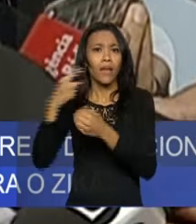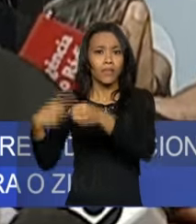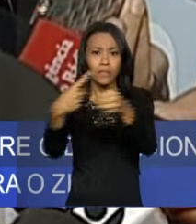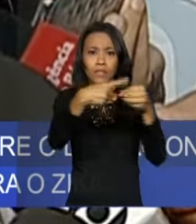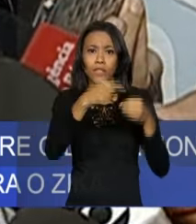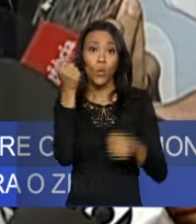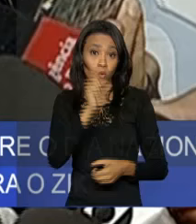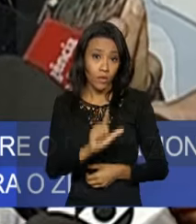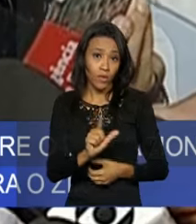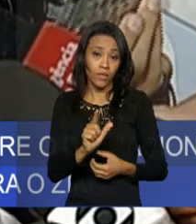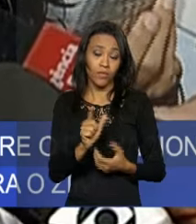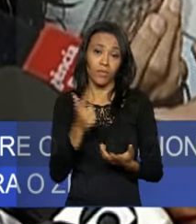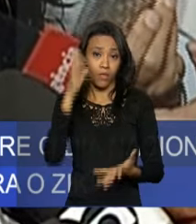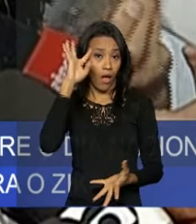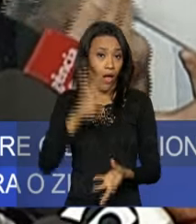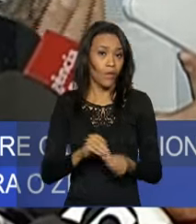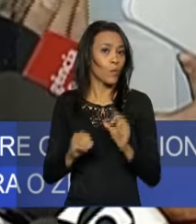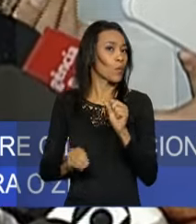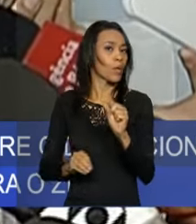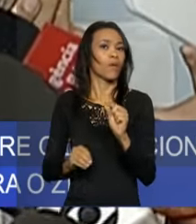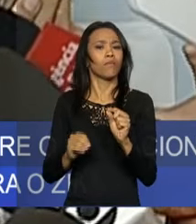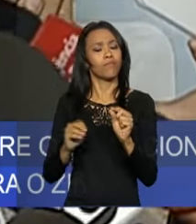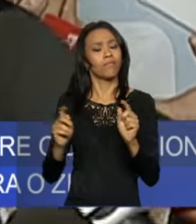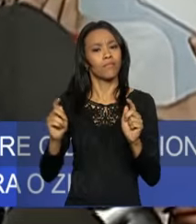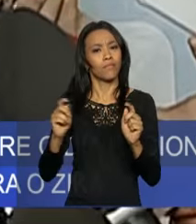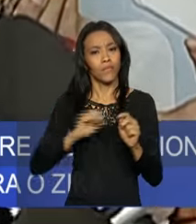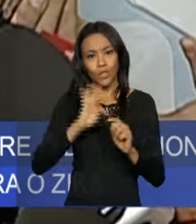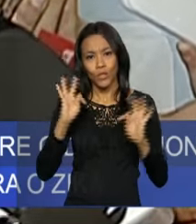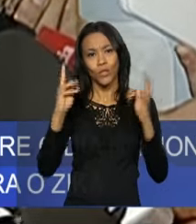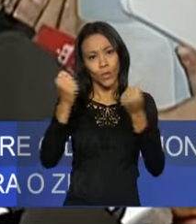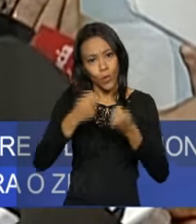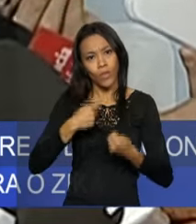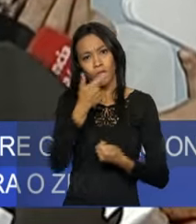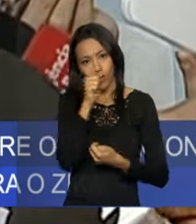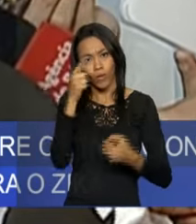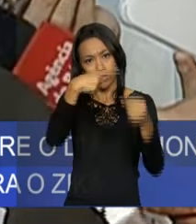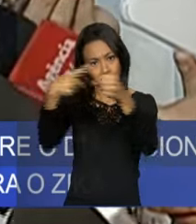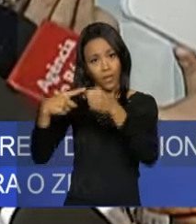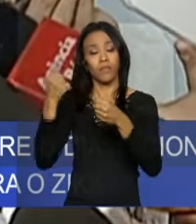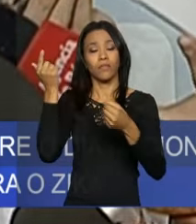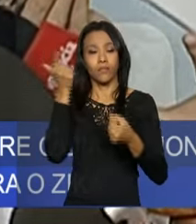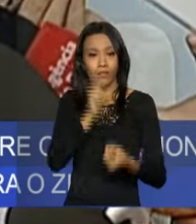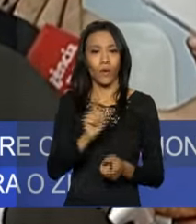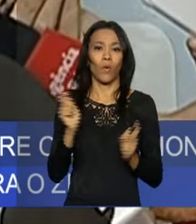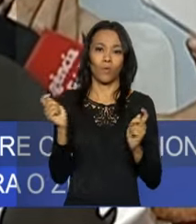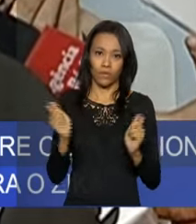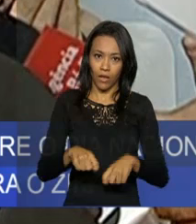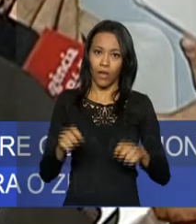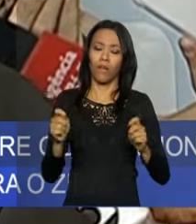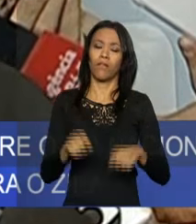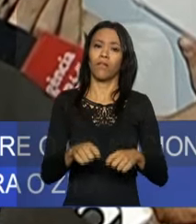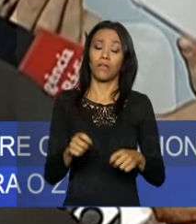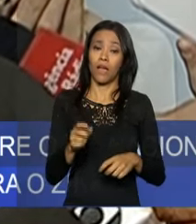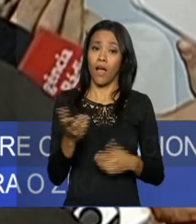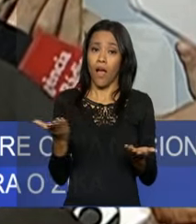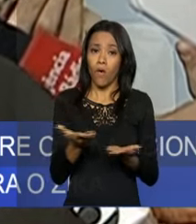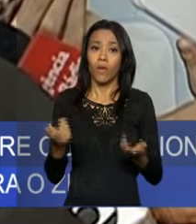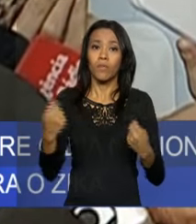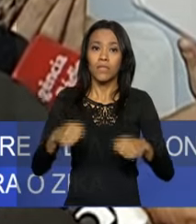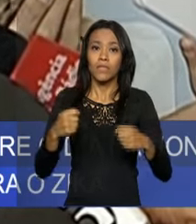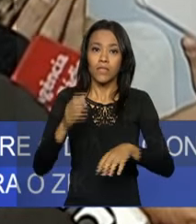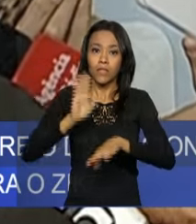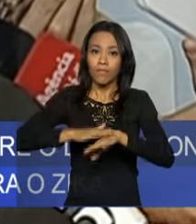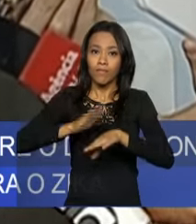podemos concluir? É que todas as cidades poderão conseguir, desde que haja essa